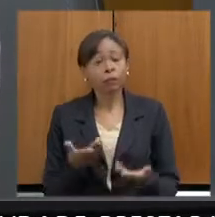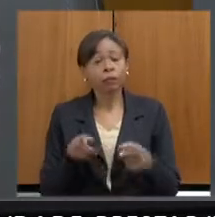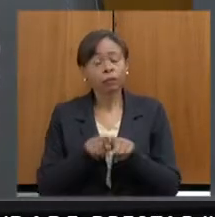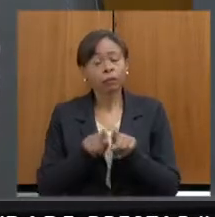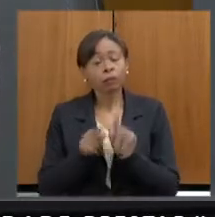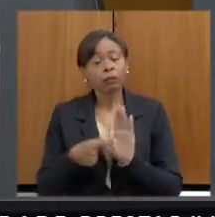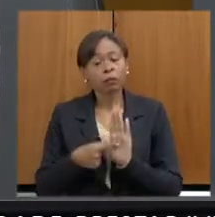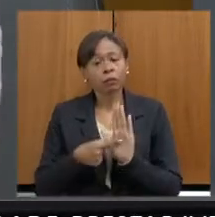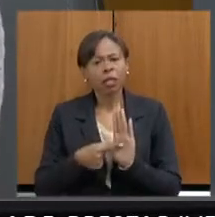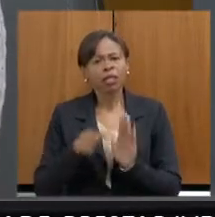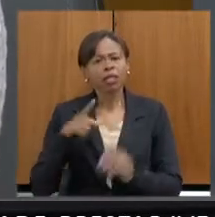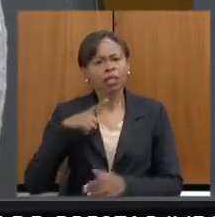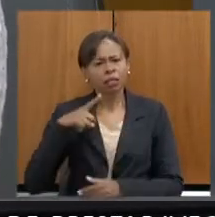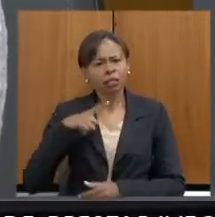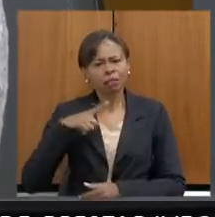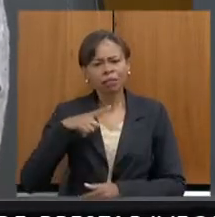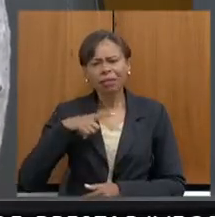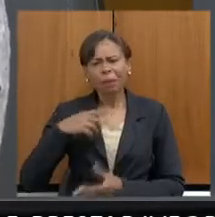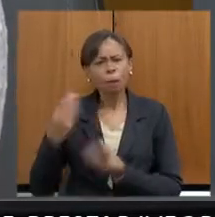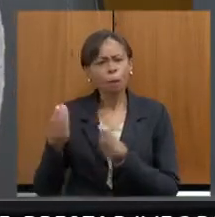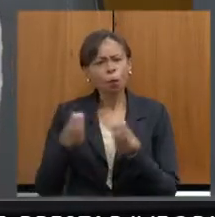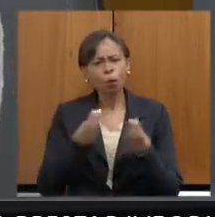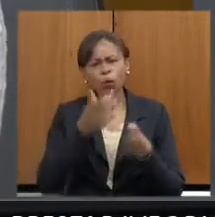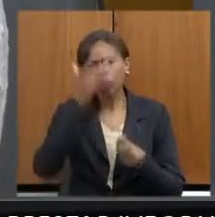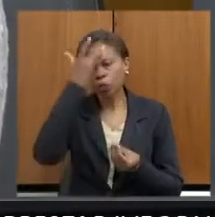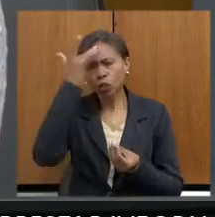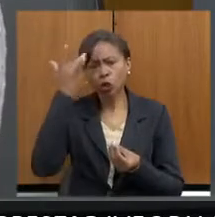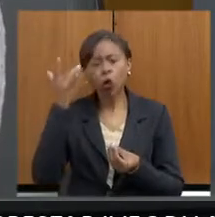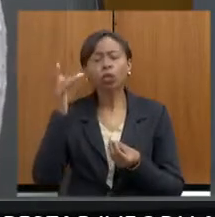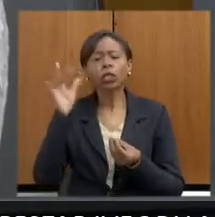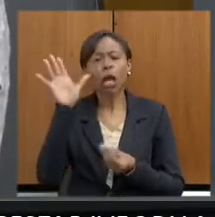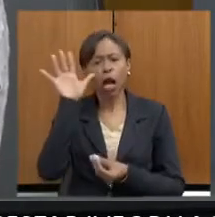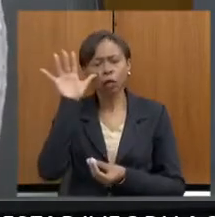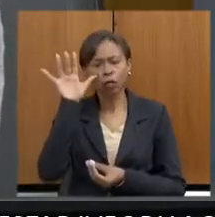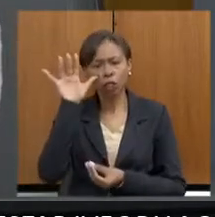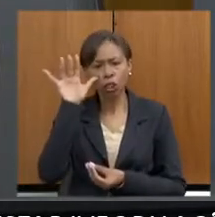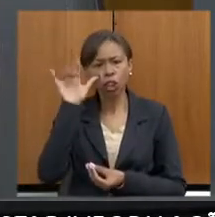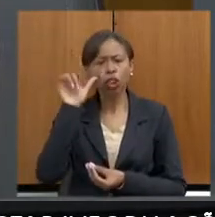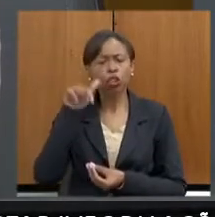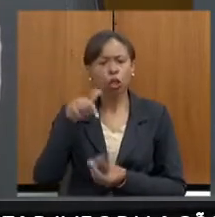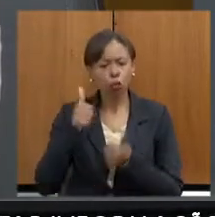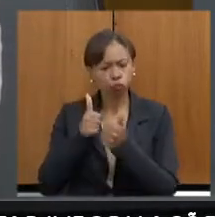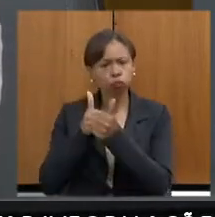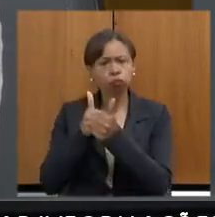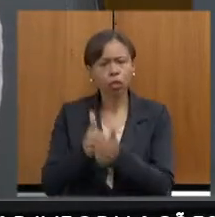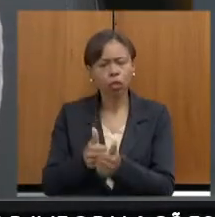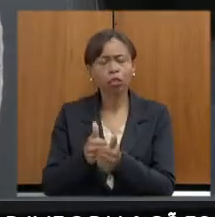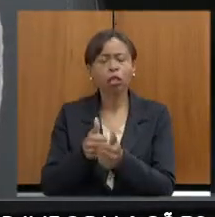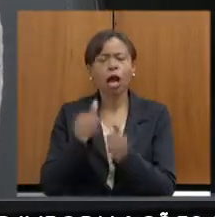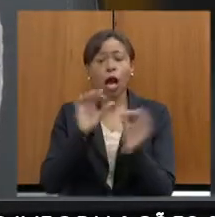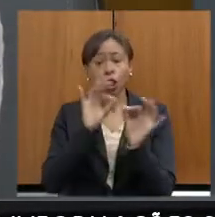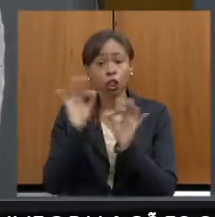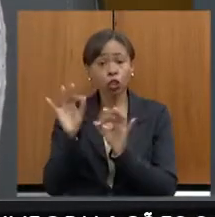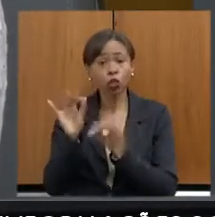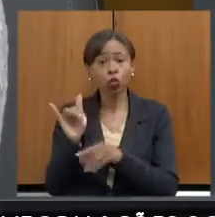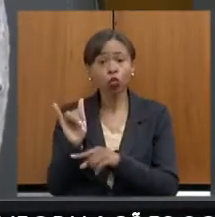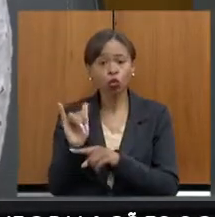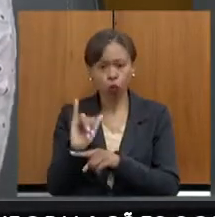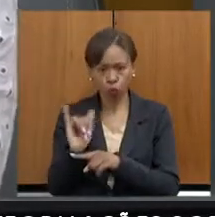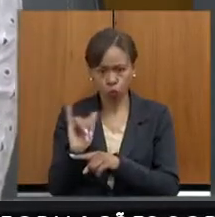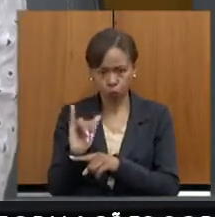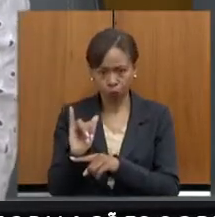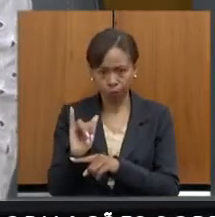mostramos com várias pessoas que acompanham a comissão em defesa dos direitos da mulher aqui acompanhando o YouTube a reunião